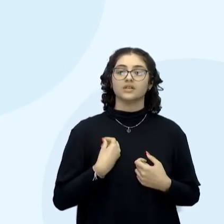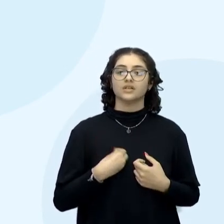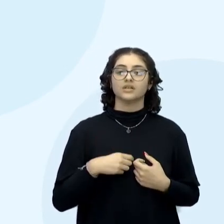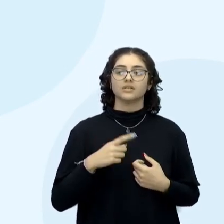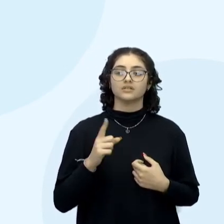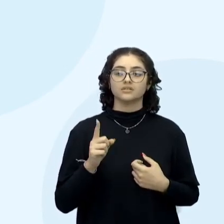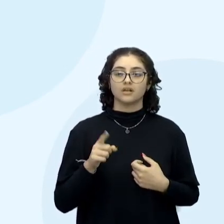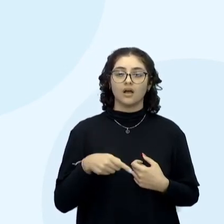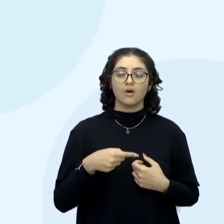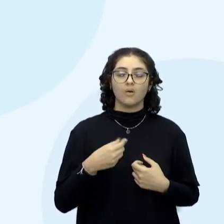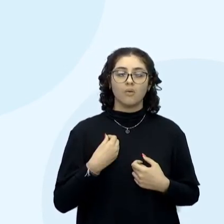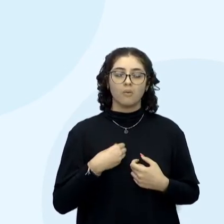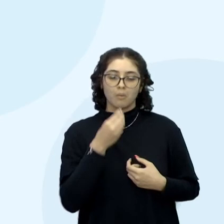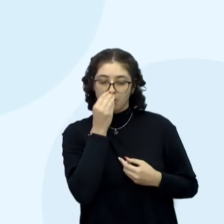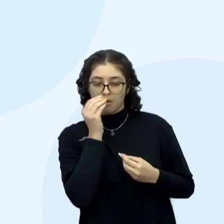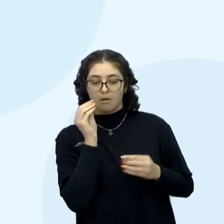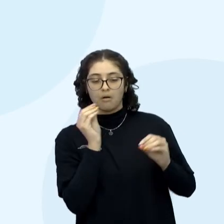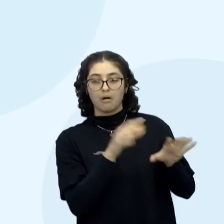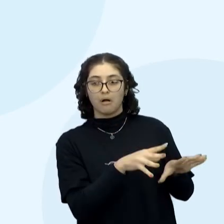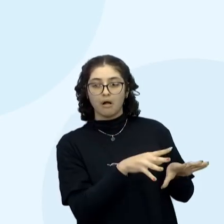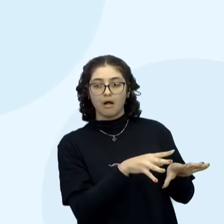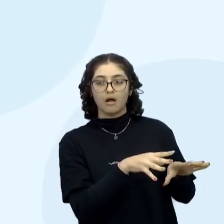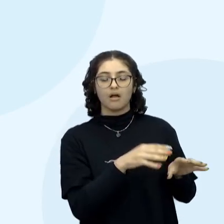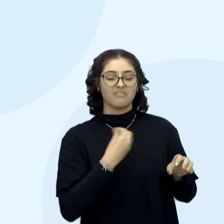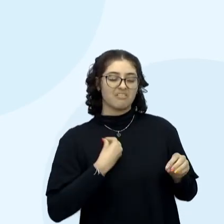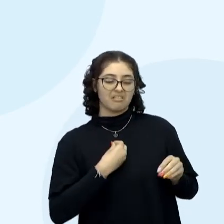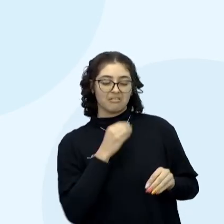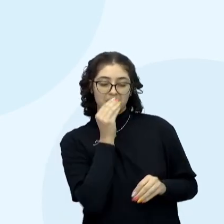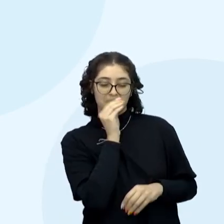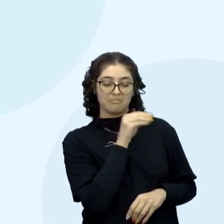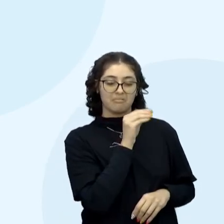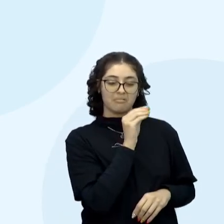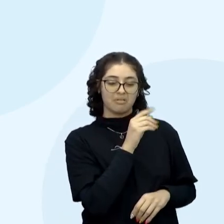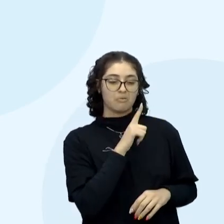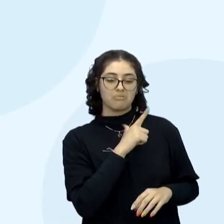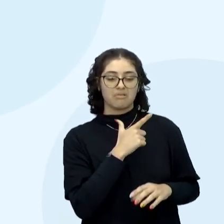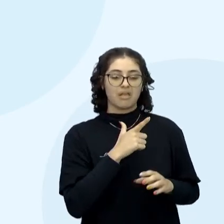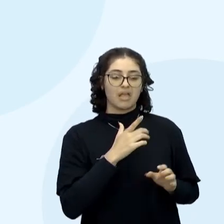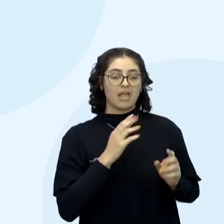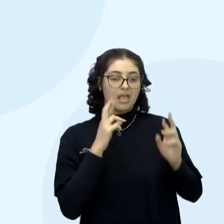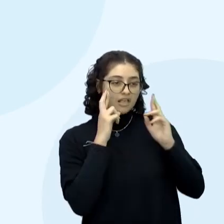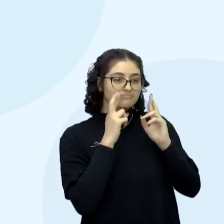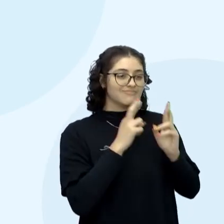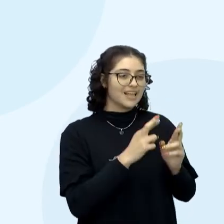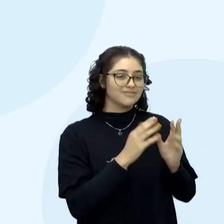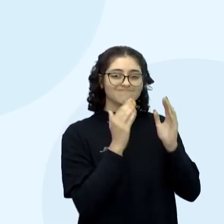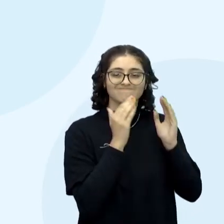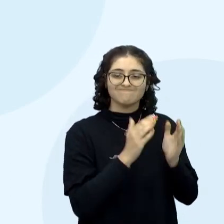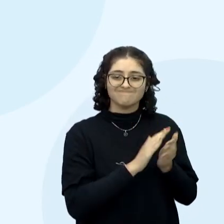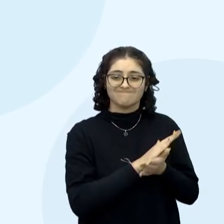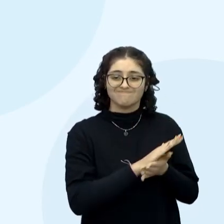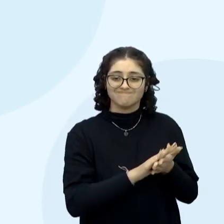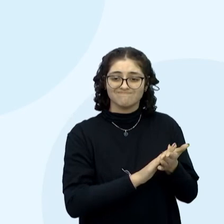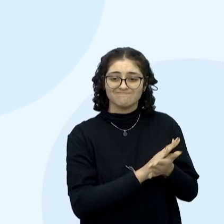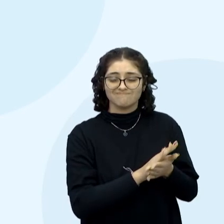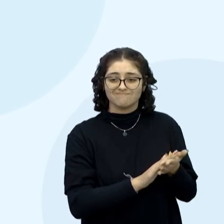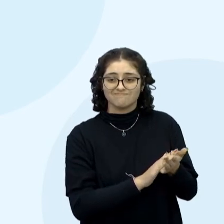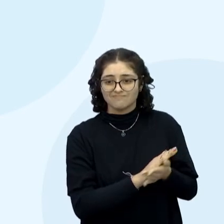como despojadas de importância, de dignidade, de história. Algumas vidas